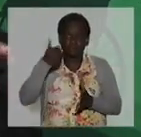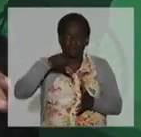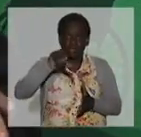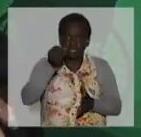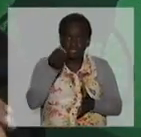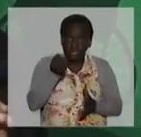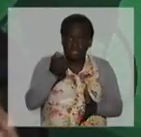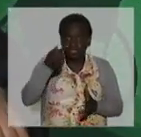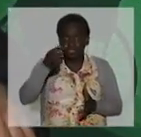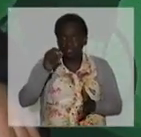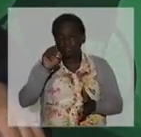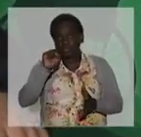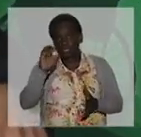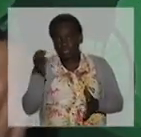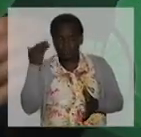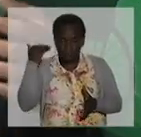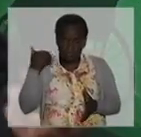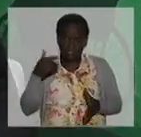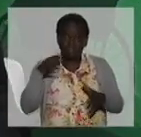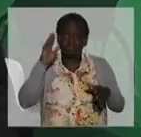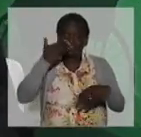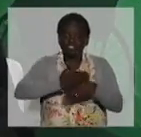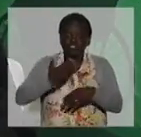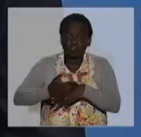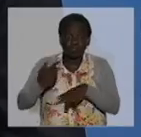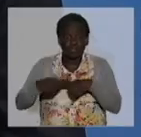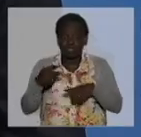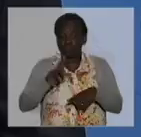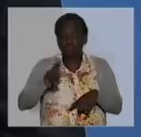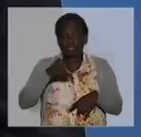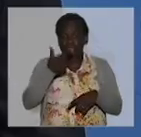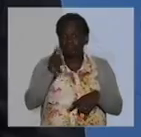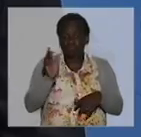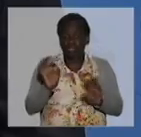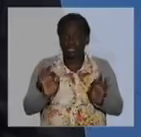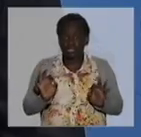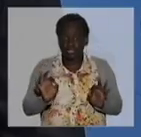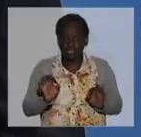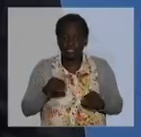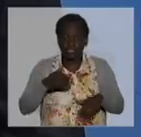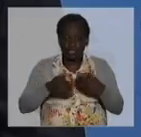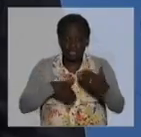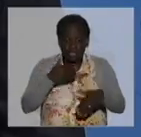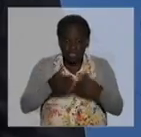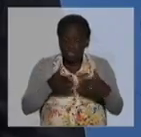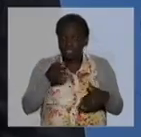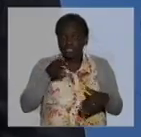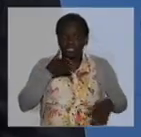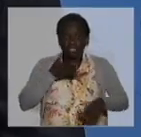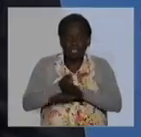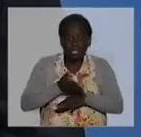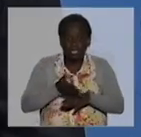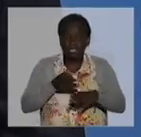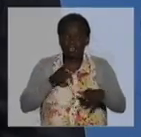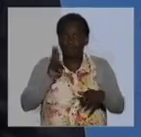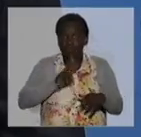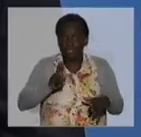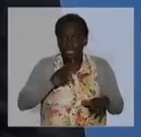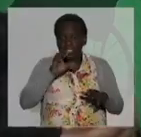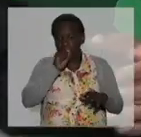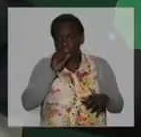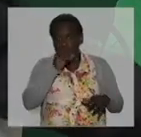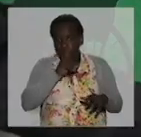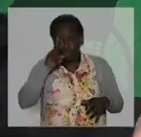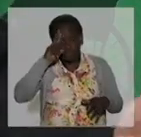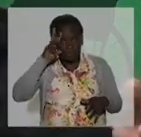80, eles se fecharam por uma subutilização. Você cada vez mais deixou de utilizar aqueles clubes nos finais de